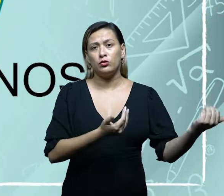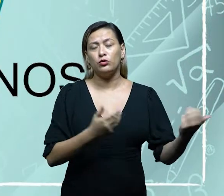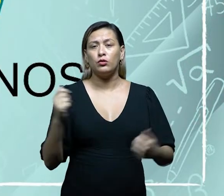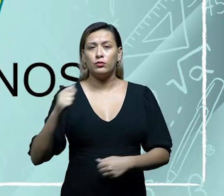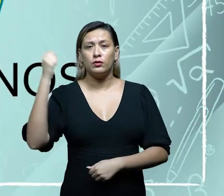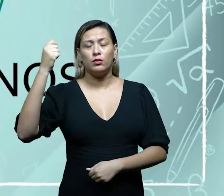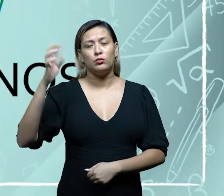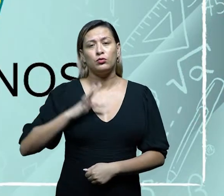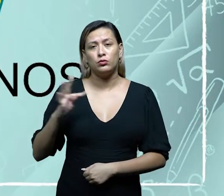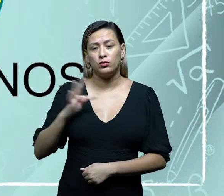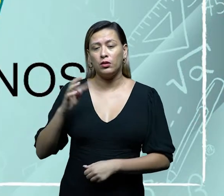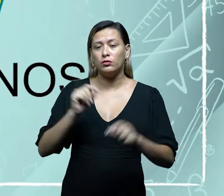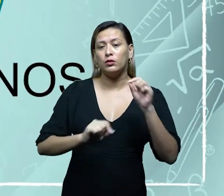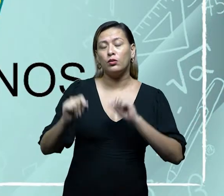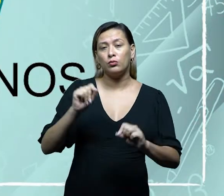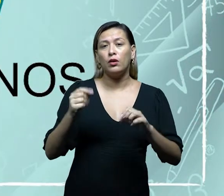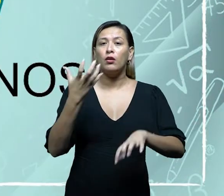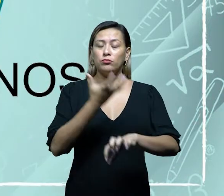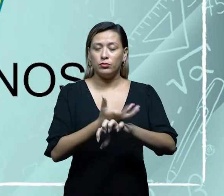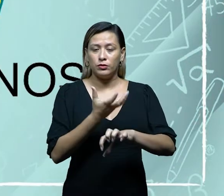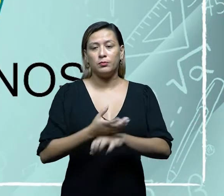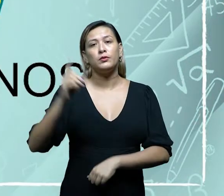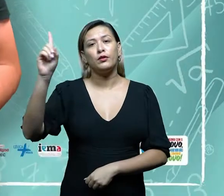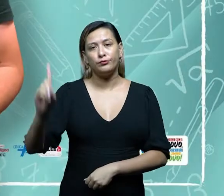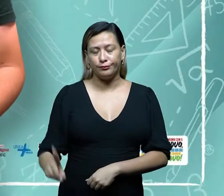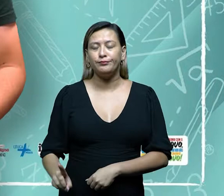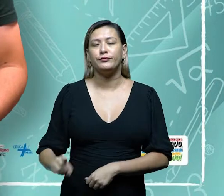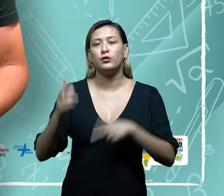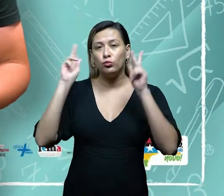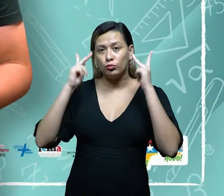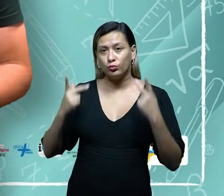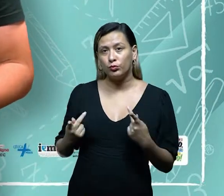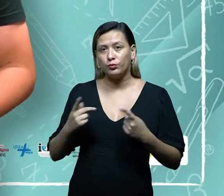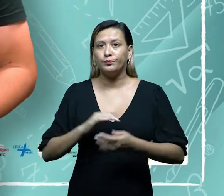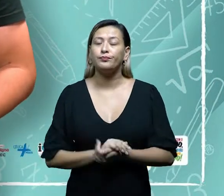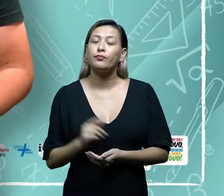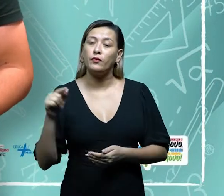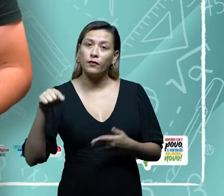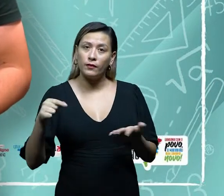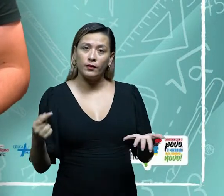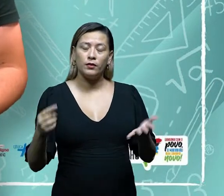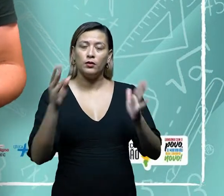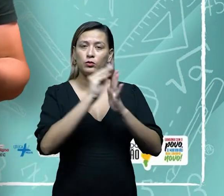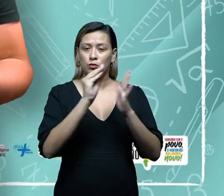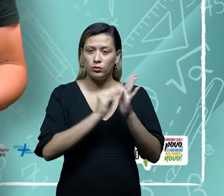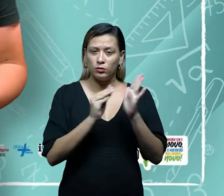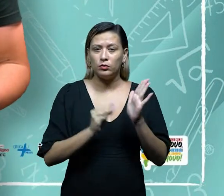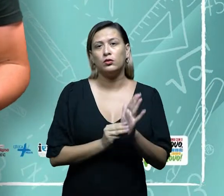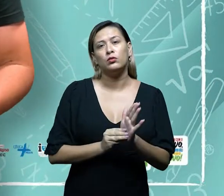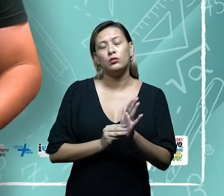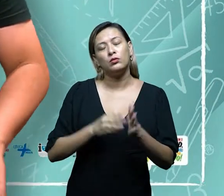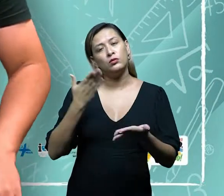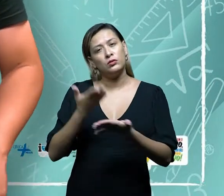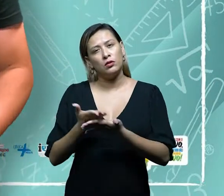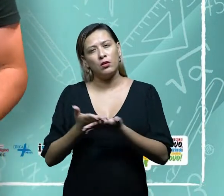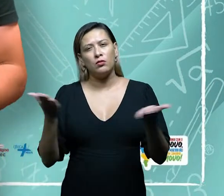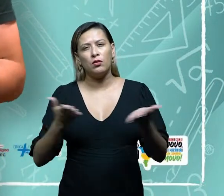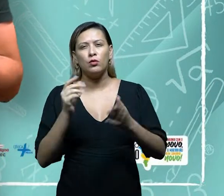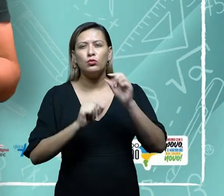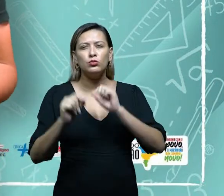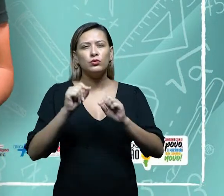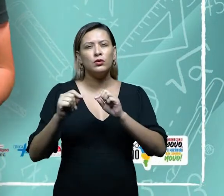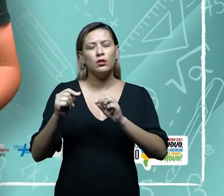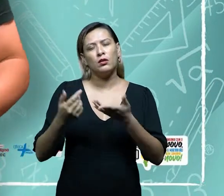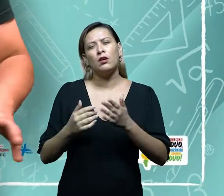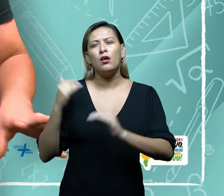respeito da disciplina de Direitos Humanos. Dentro do assunto Direitos Humanos, vamos falar nessa aula a respeito das